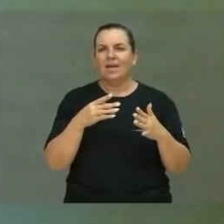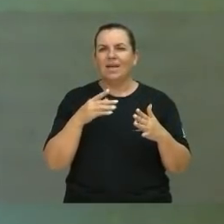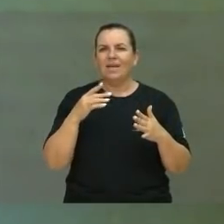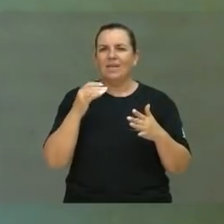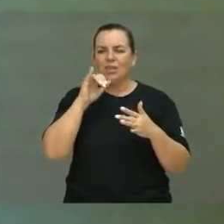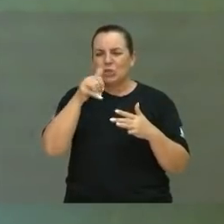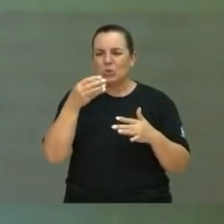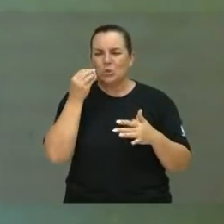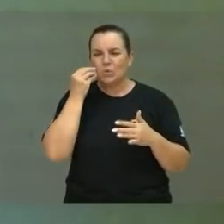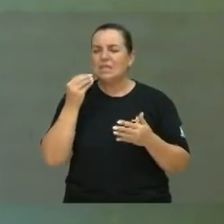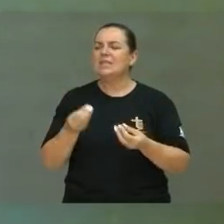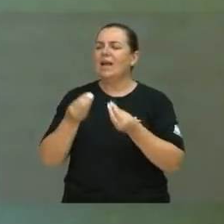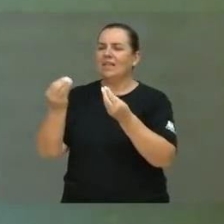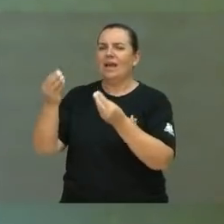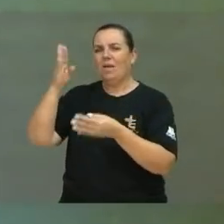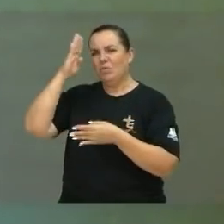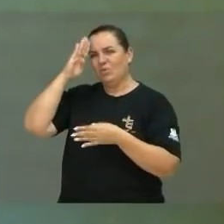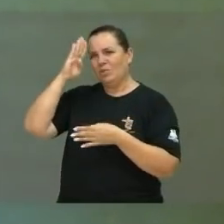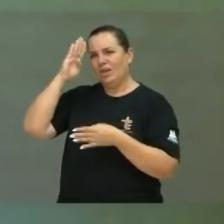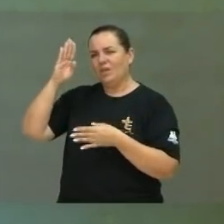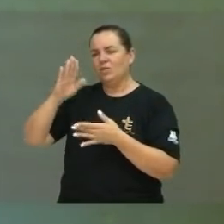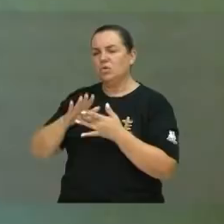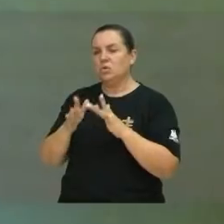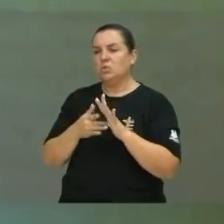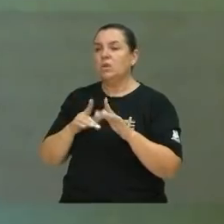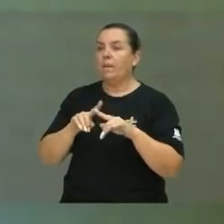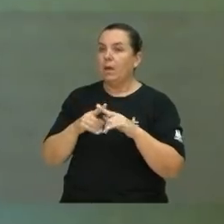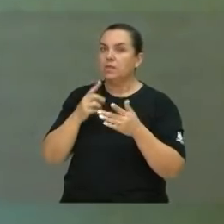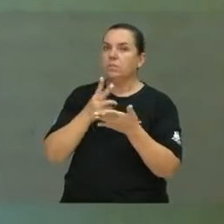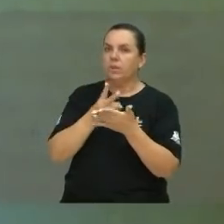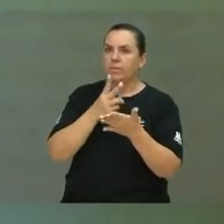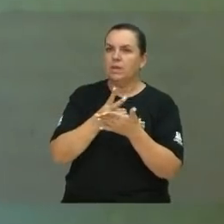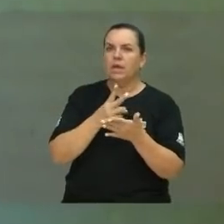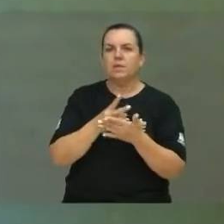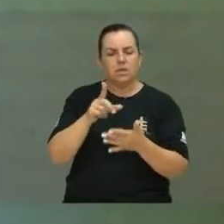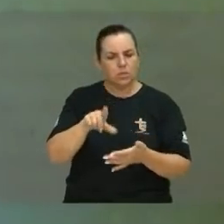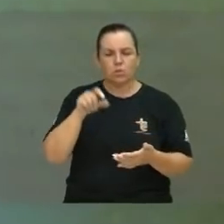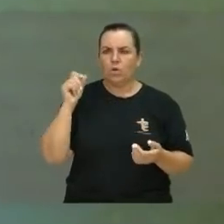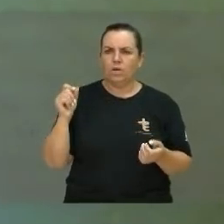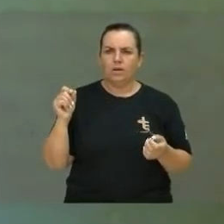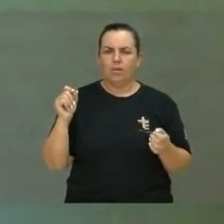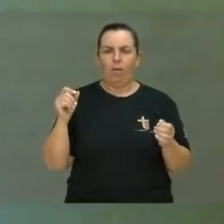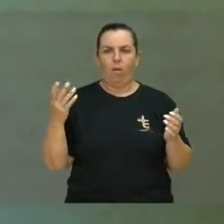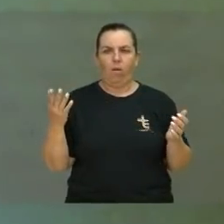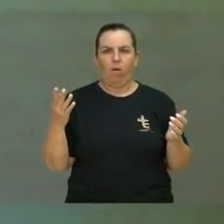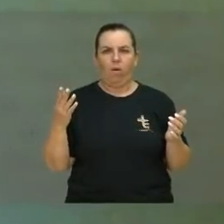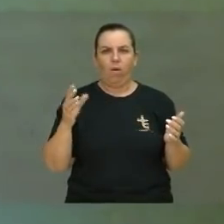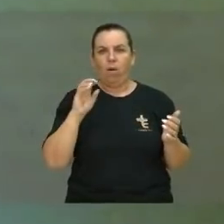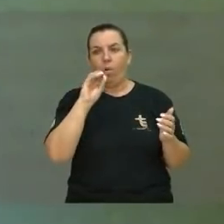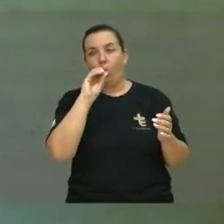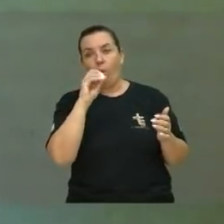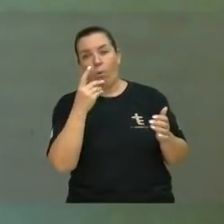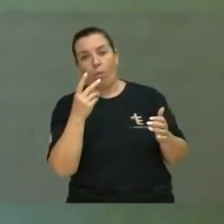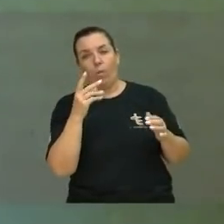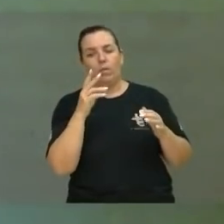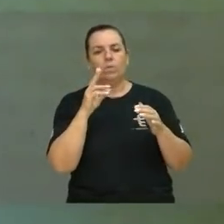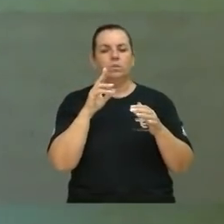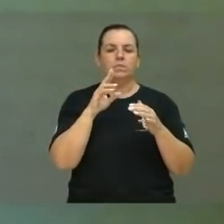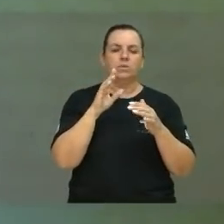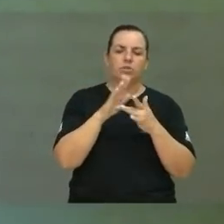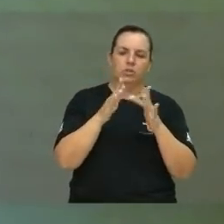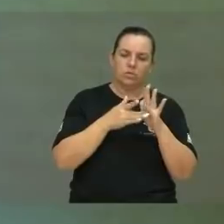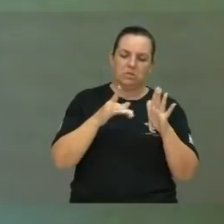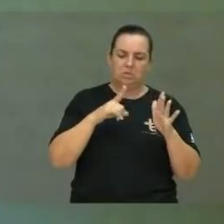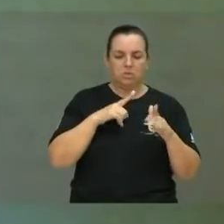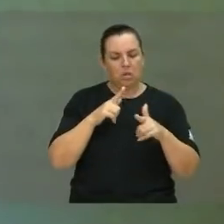permanece a escolha ou jesus tinha alguns problemas